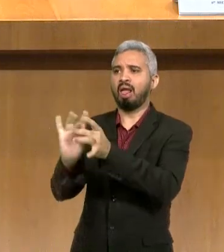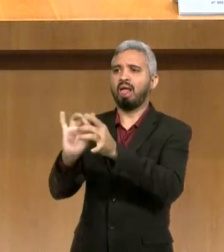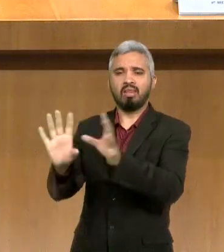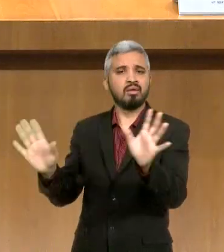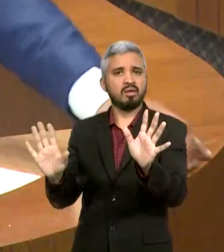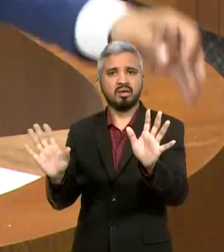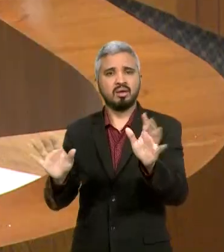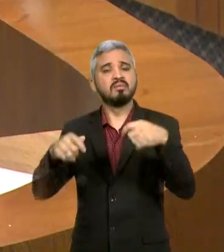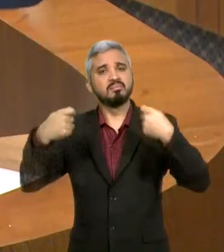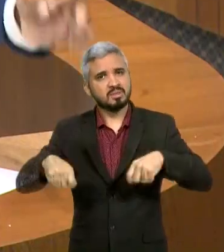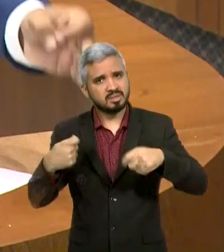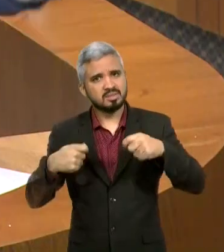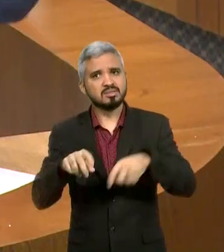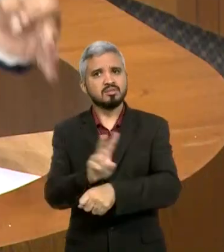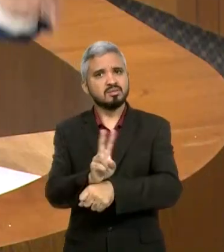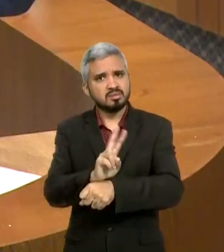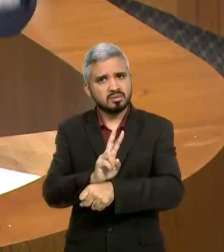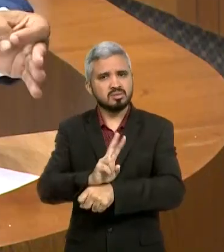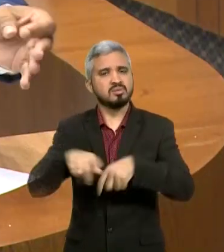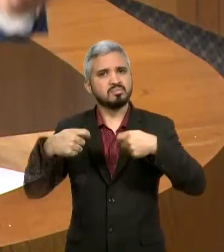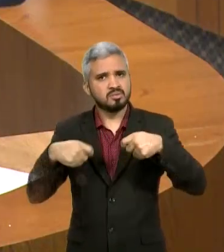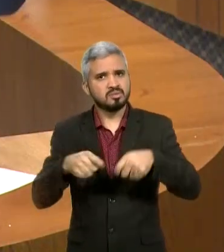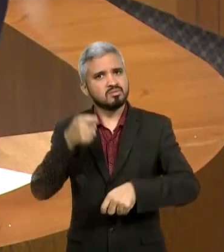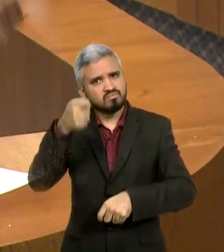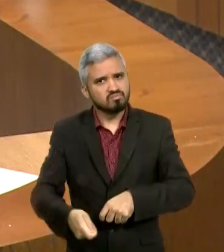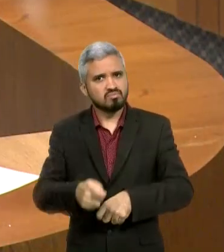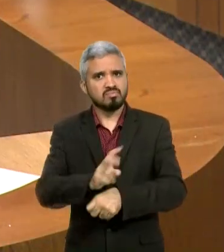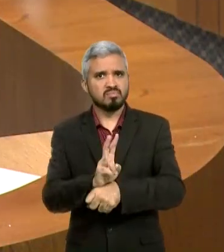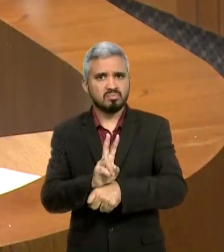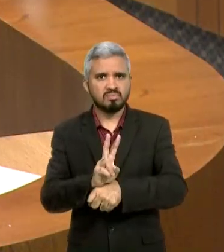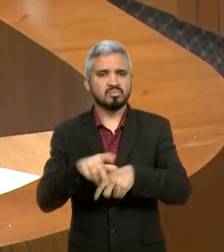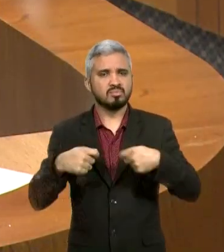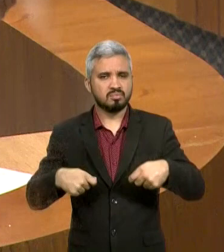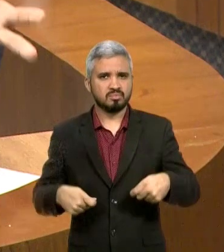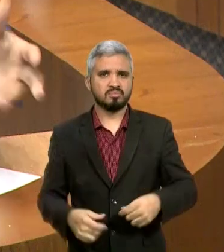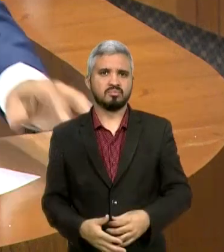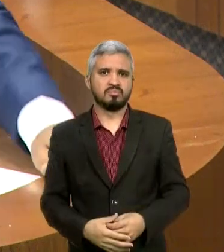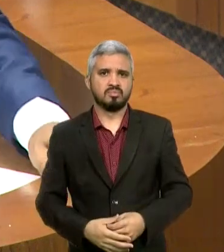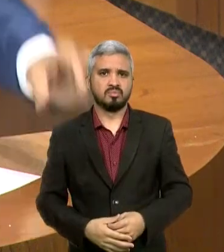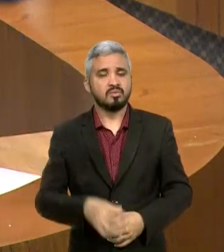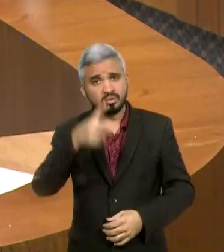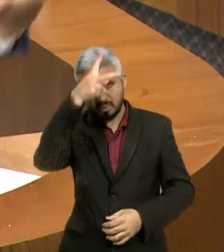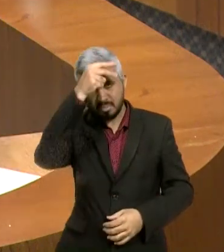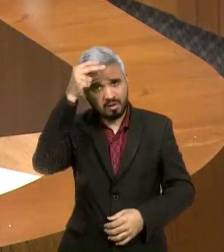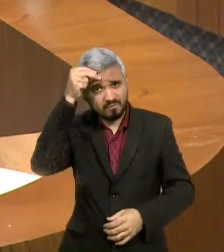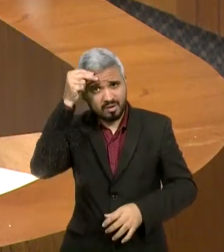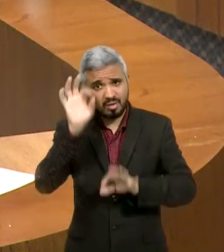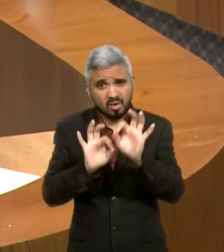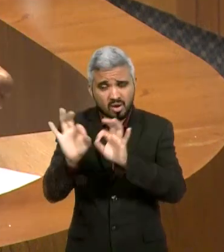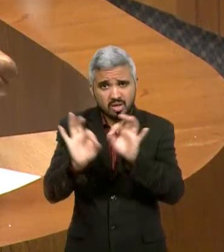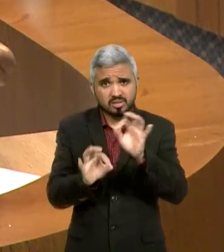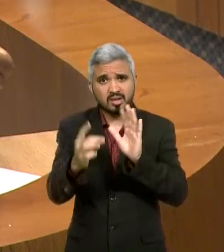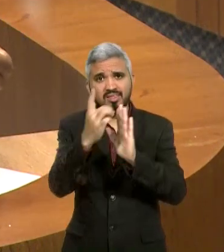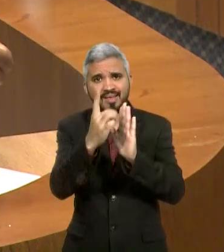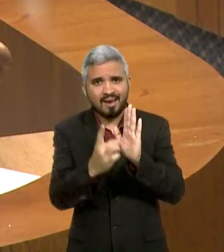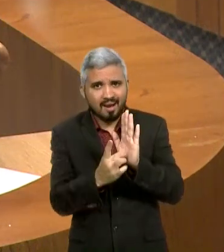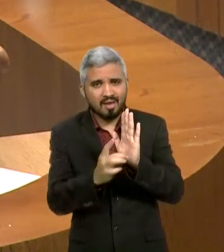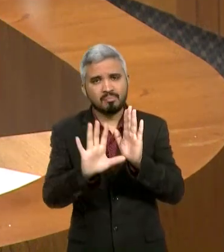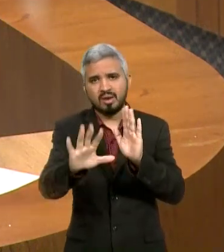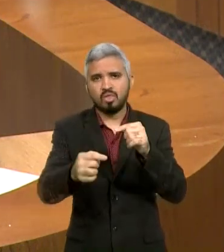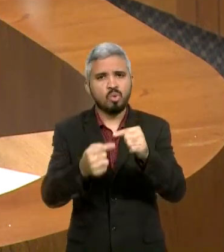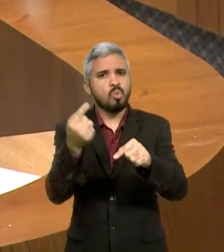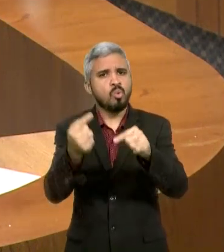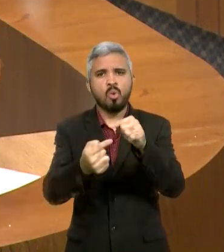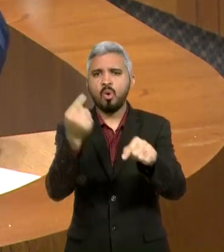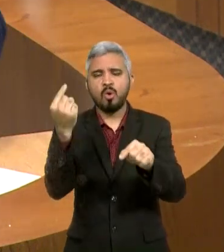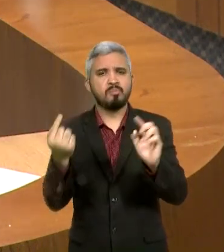não tem fiscalização. O prefeito editou um decreto que não corresponde com a realidade, não atende os anseios